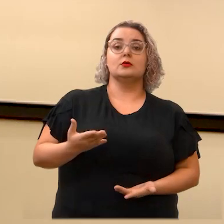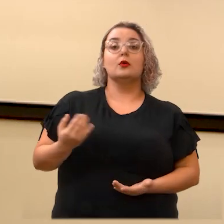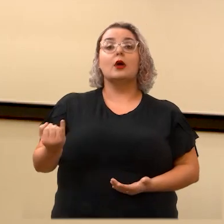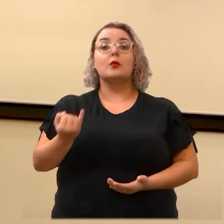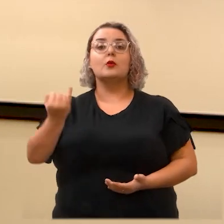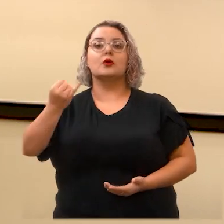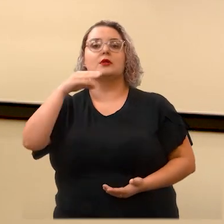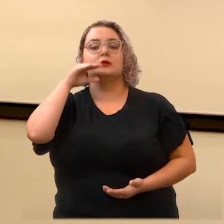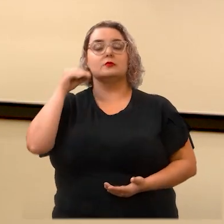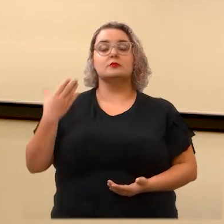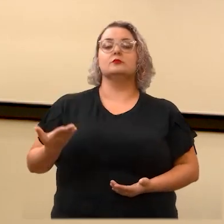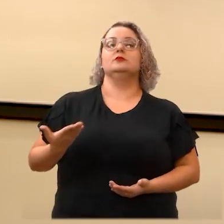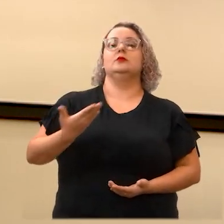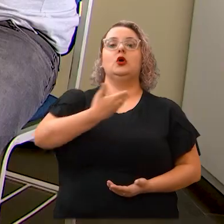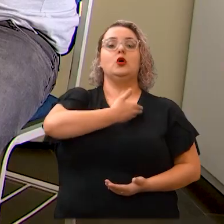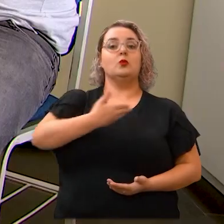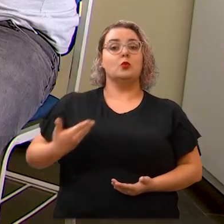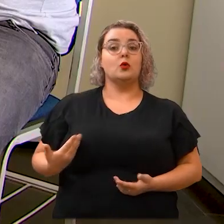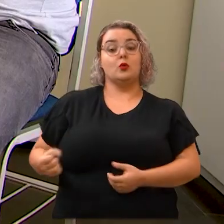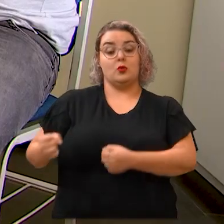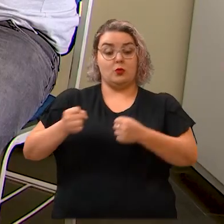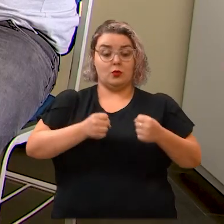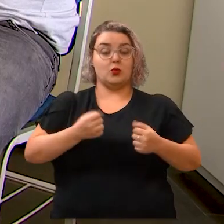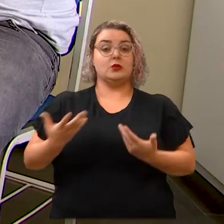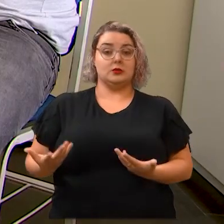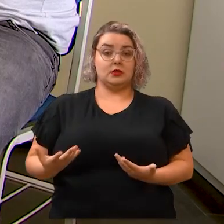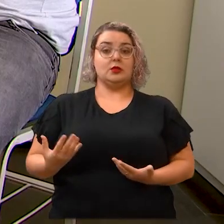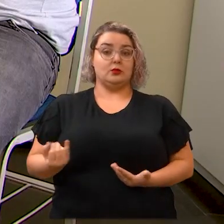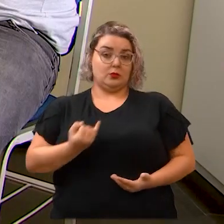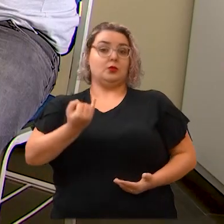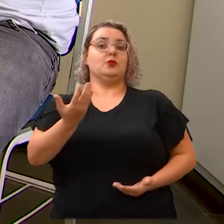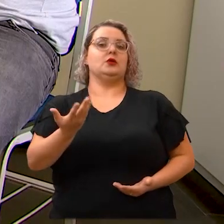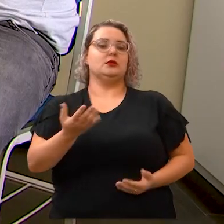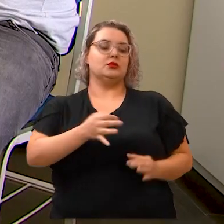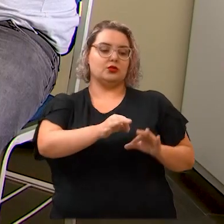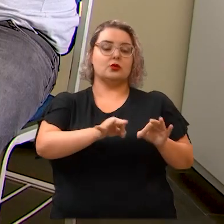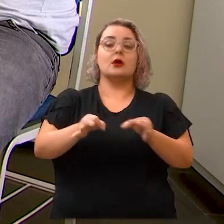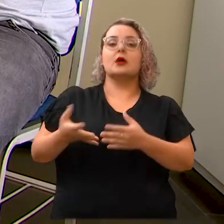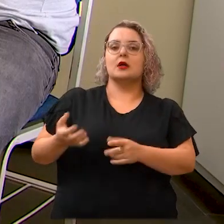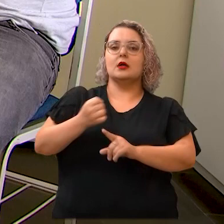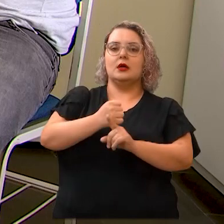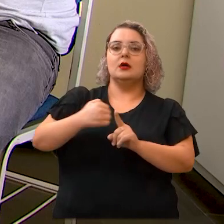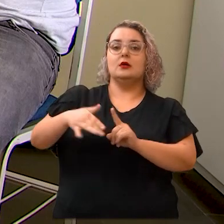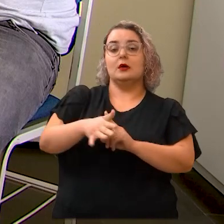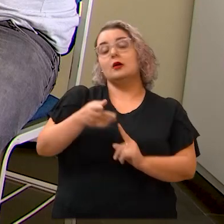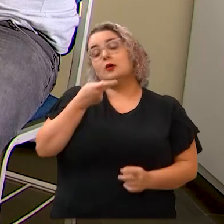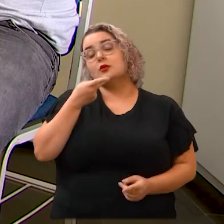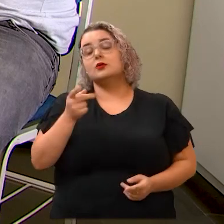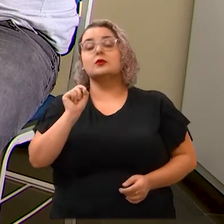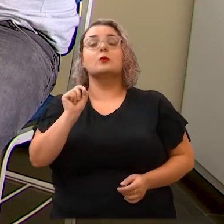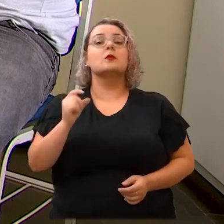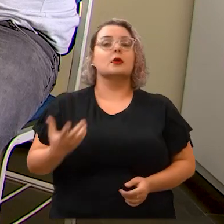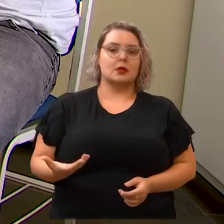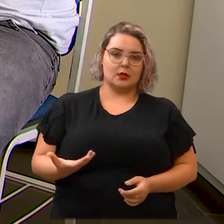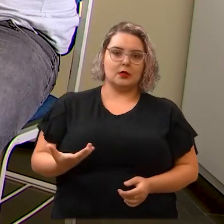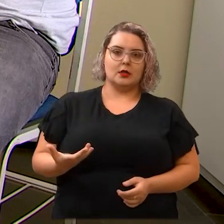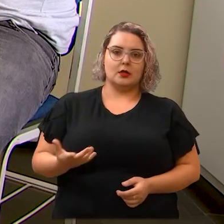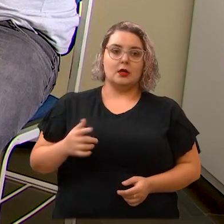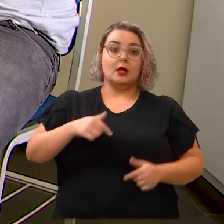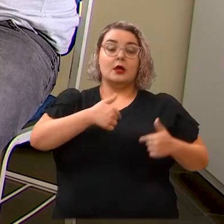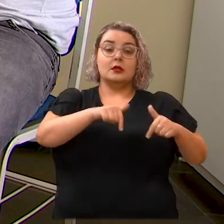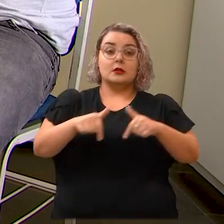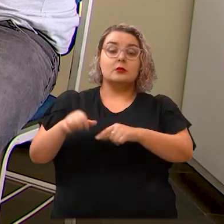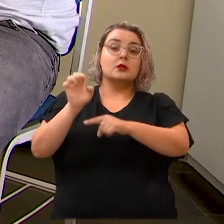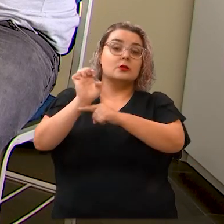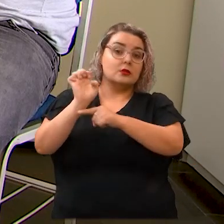ter um certo status um certo poder e poder organizar a sociedade então eu diria assim que é o